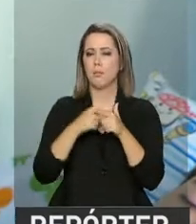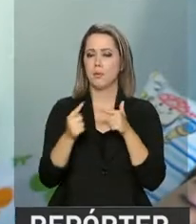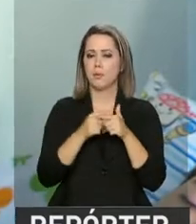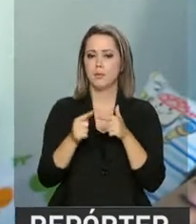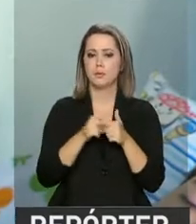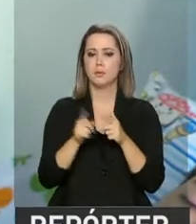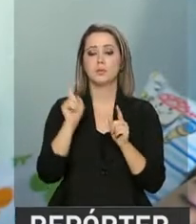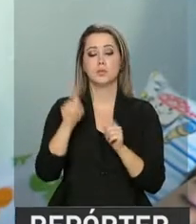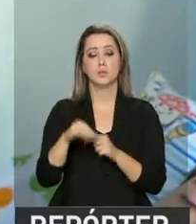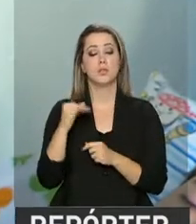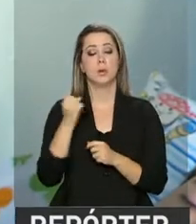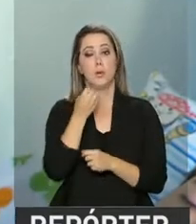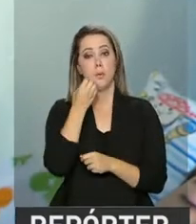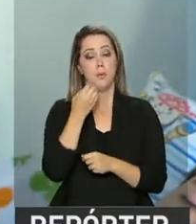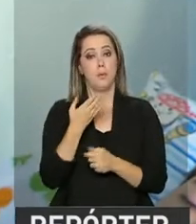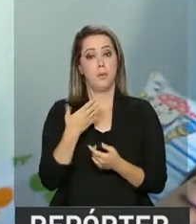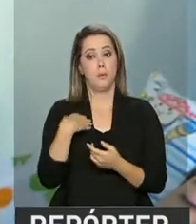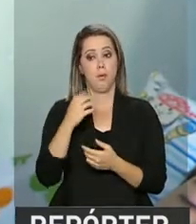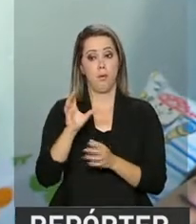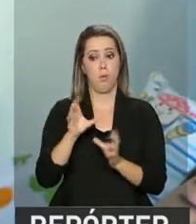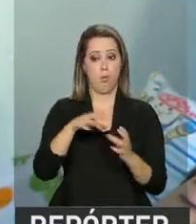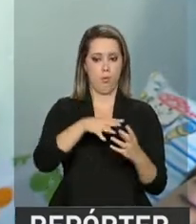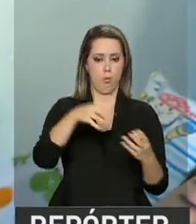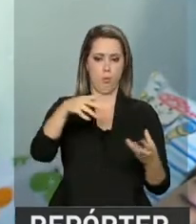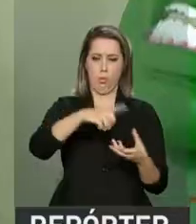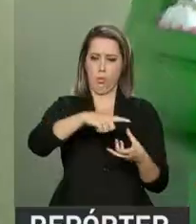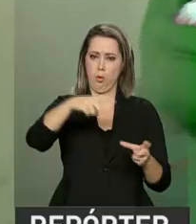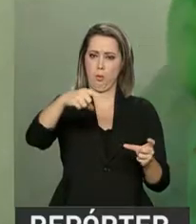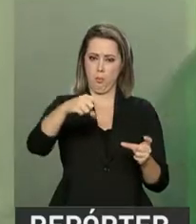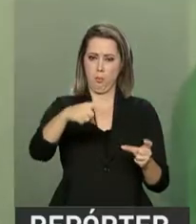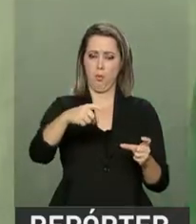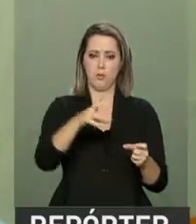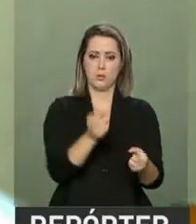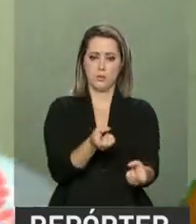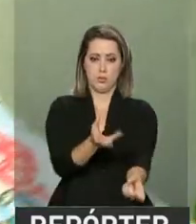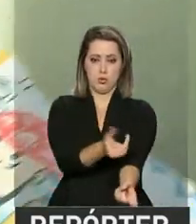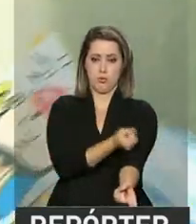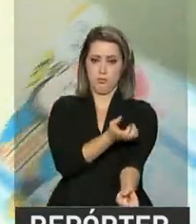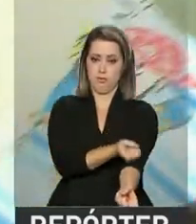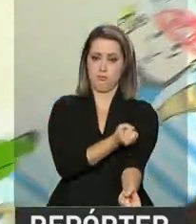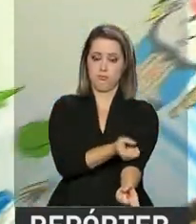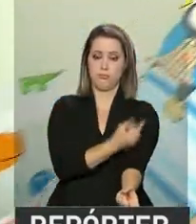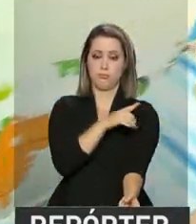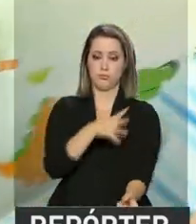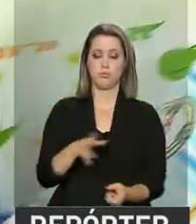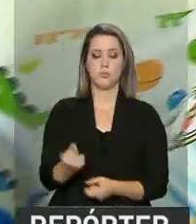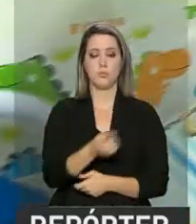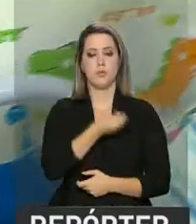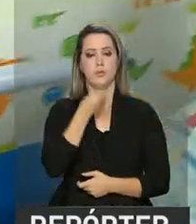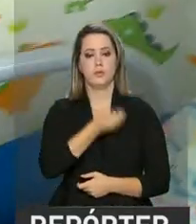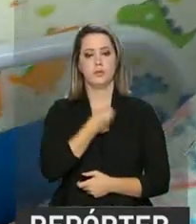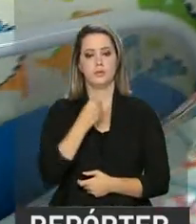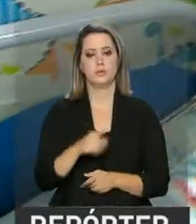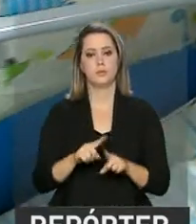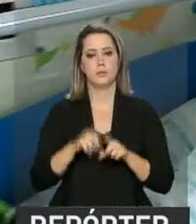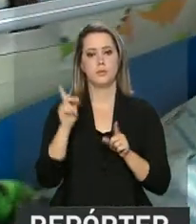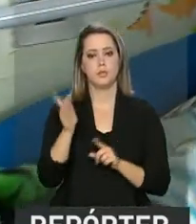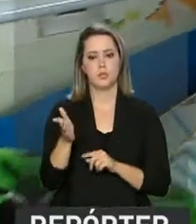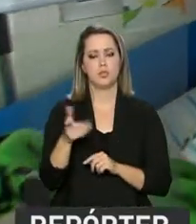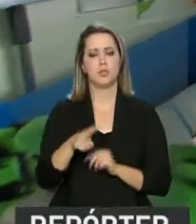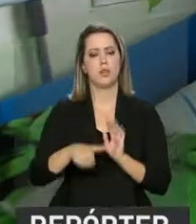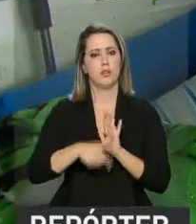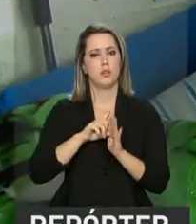a transfusão uma bolsa de sangue pode estar salvando a vida dele mas o episódio deste ano não foi o primeiro